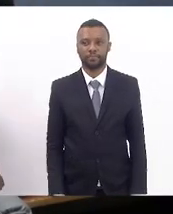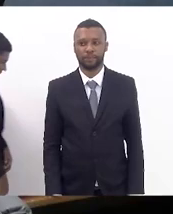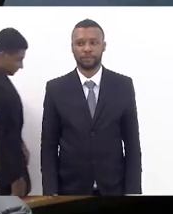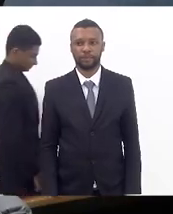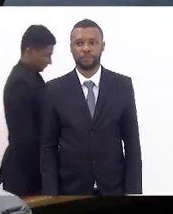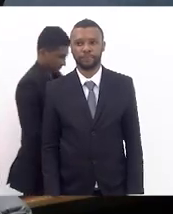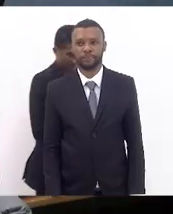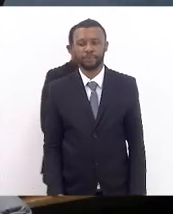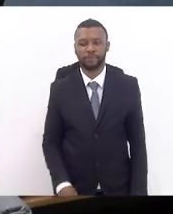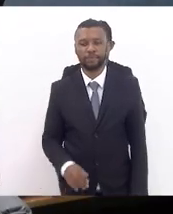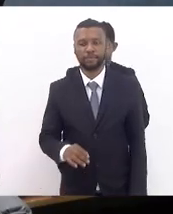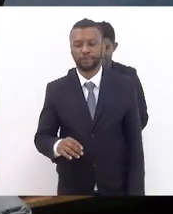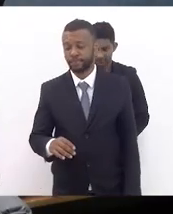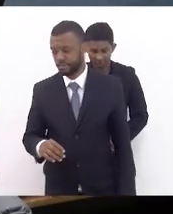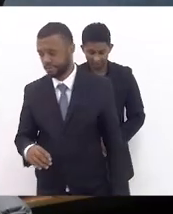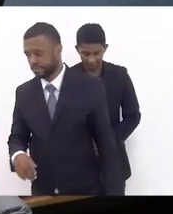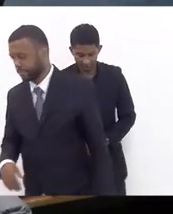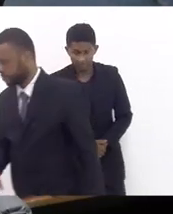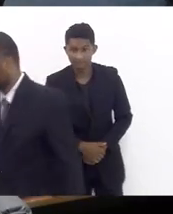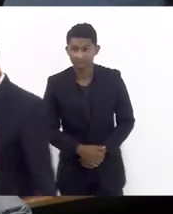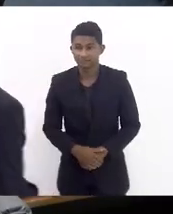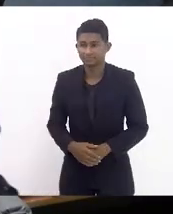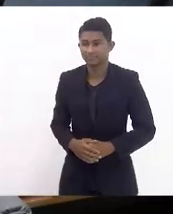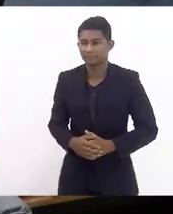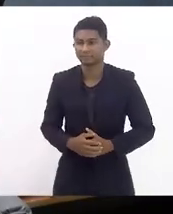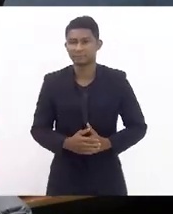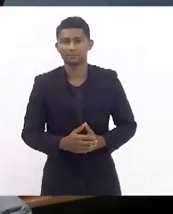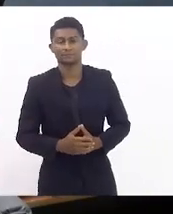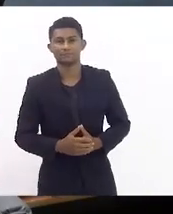Jari, parecer, Vossa Excelência.